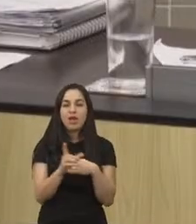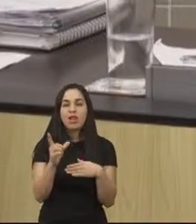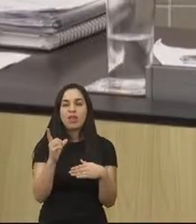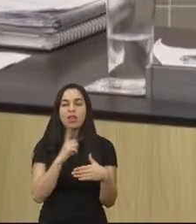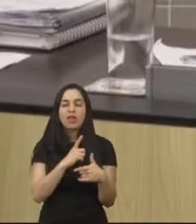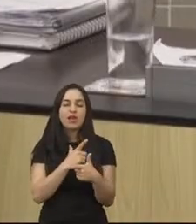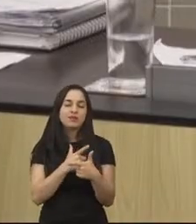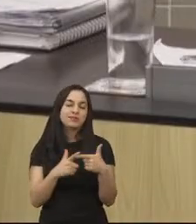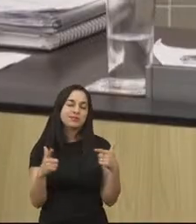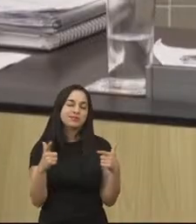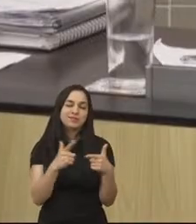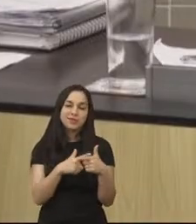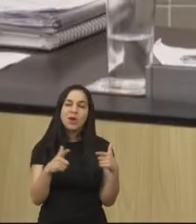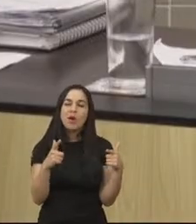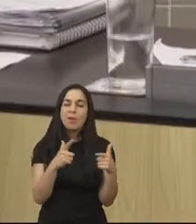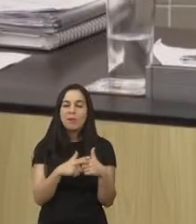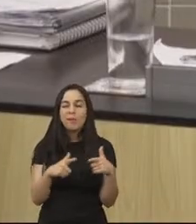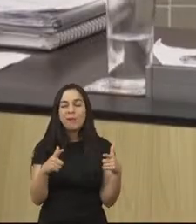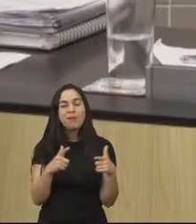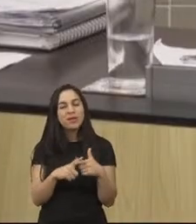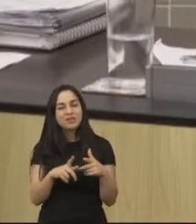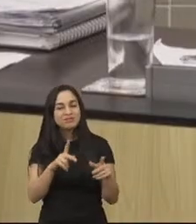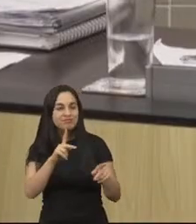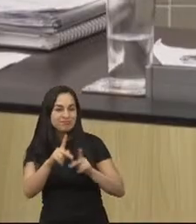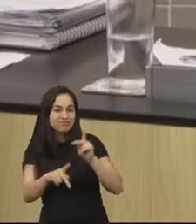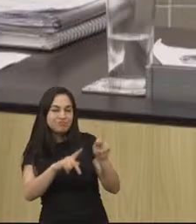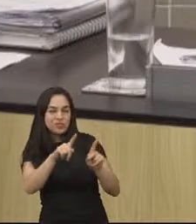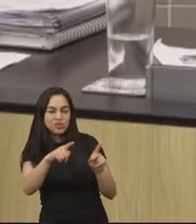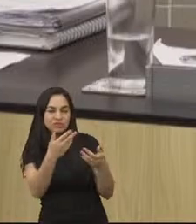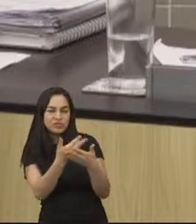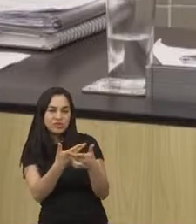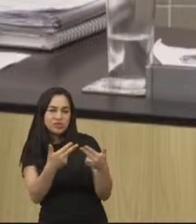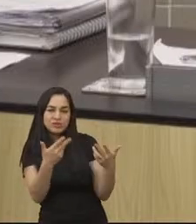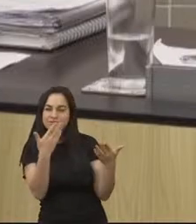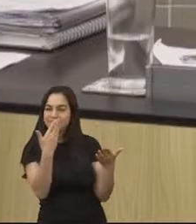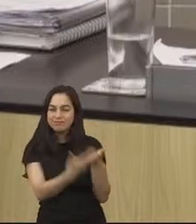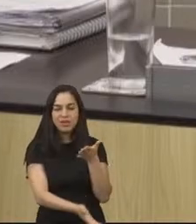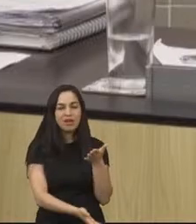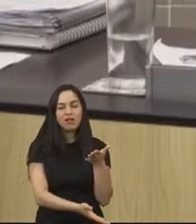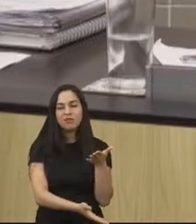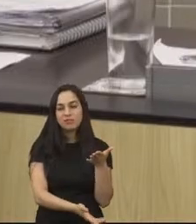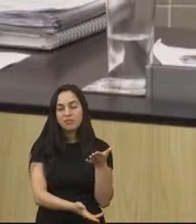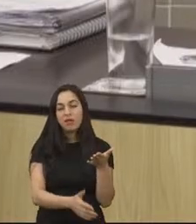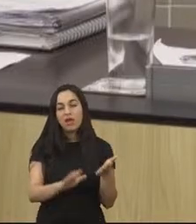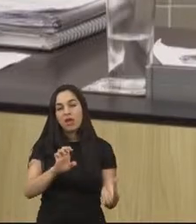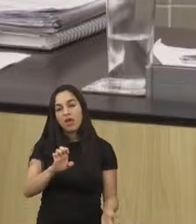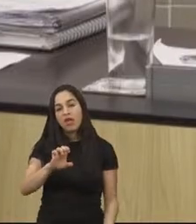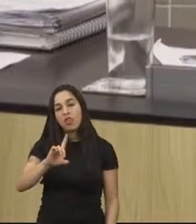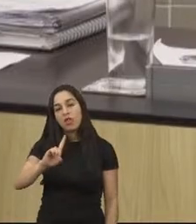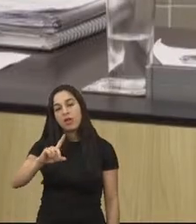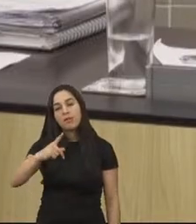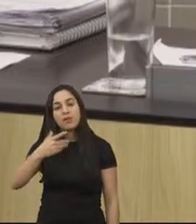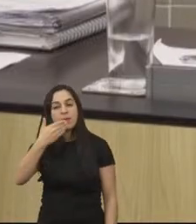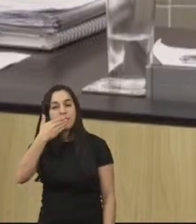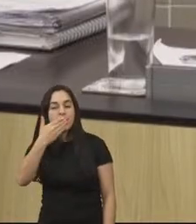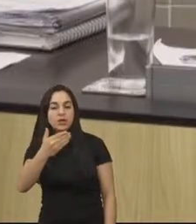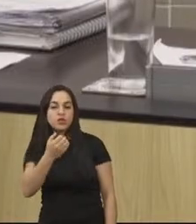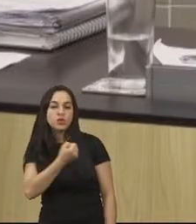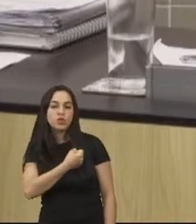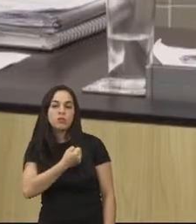danos materiais à população. A EDP nos pediu número de